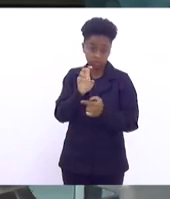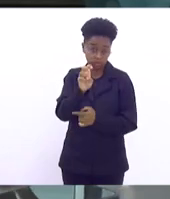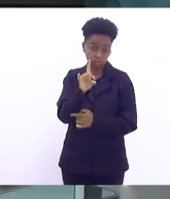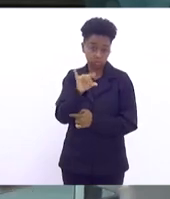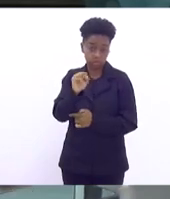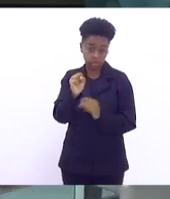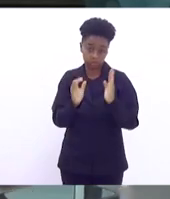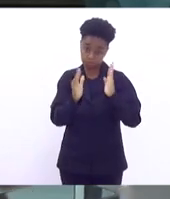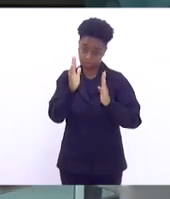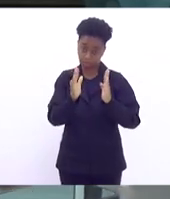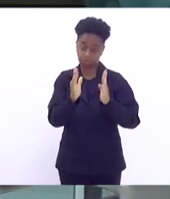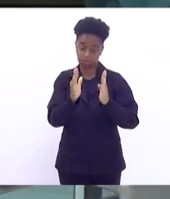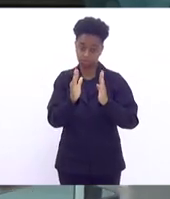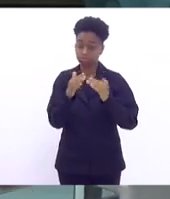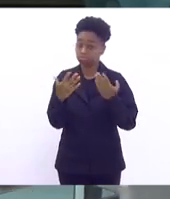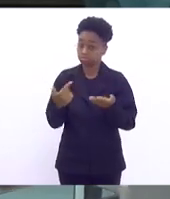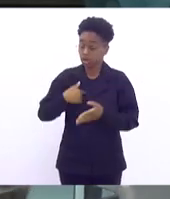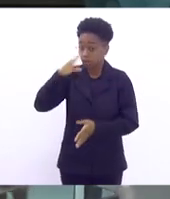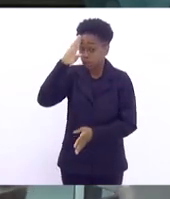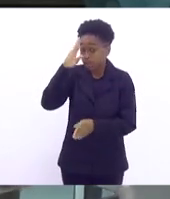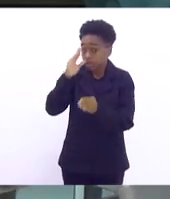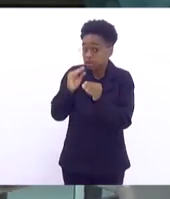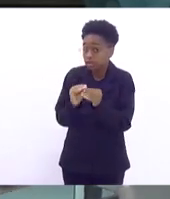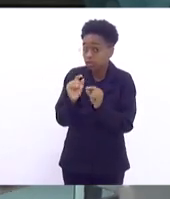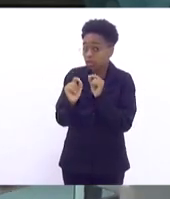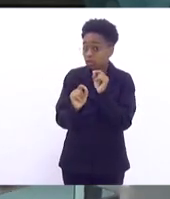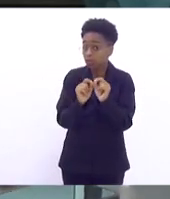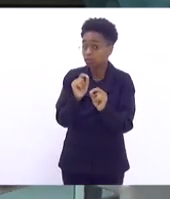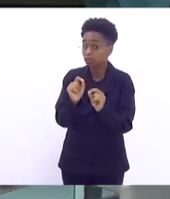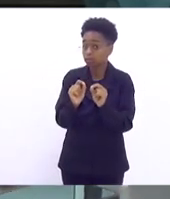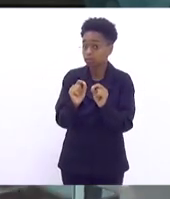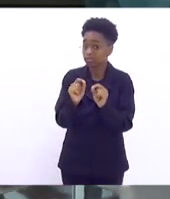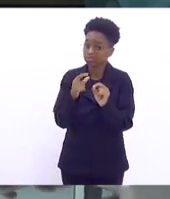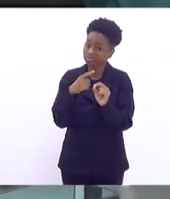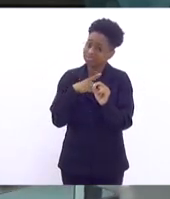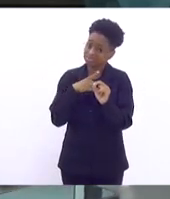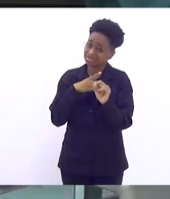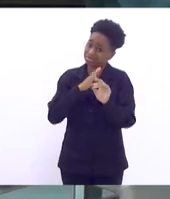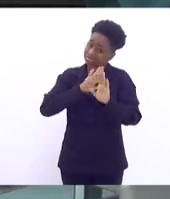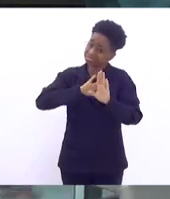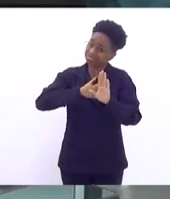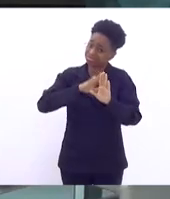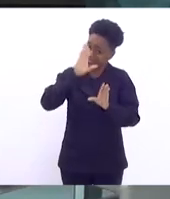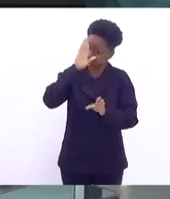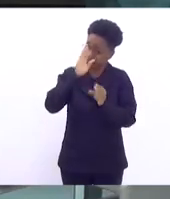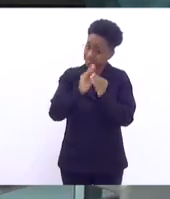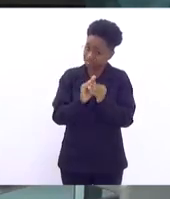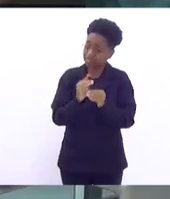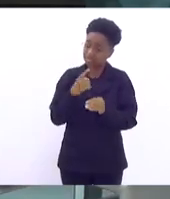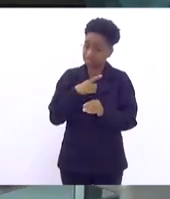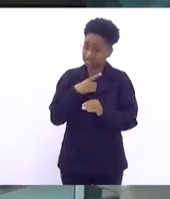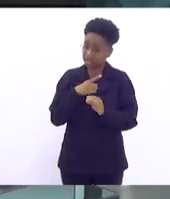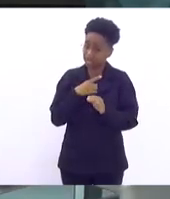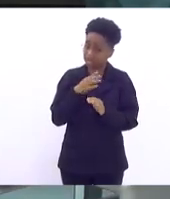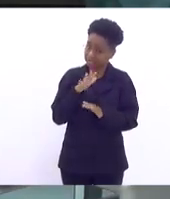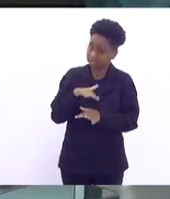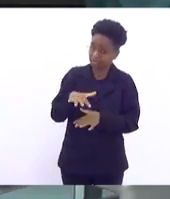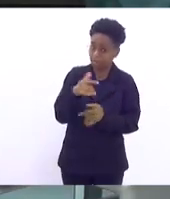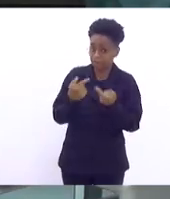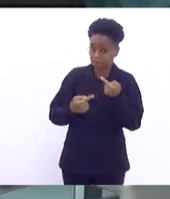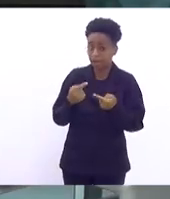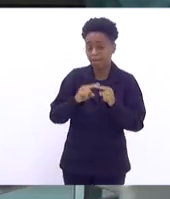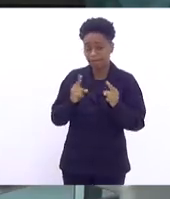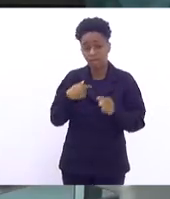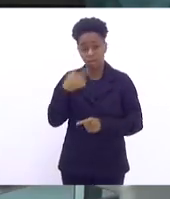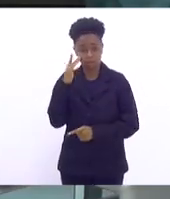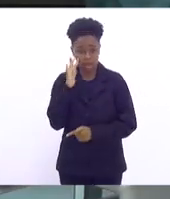então eu entendo que a frente entendi um componente político mas acho que a gente conseguiu